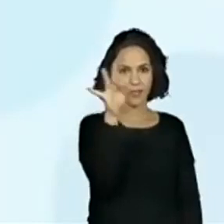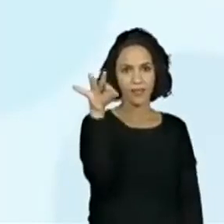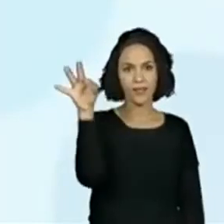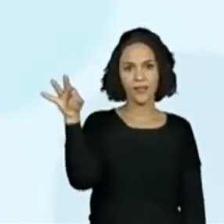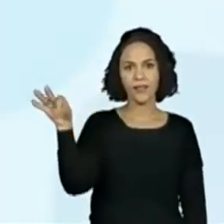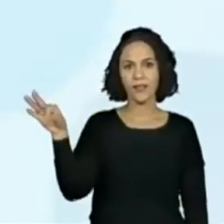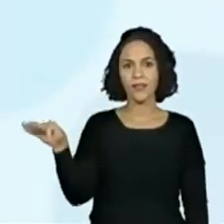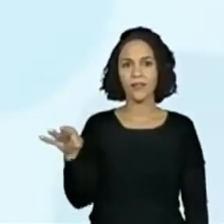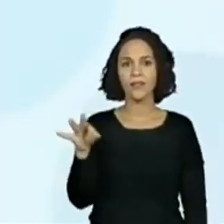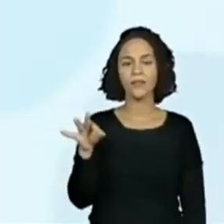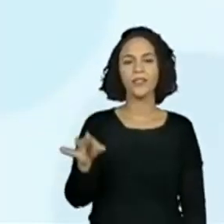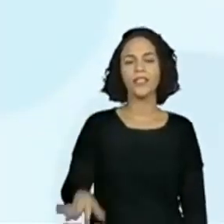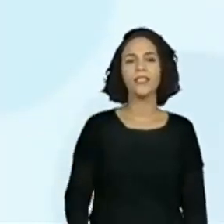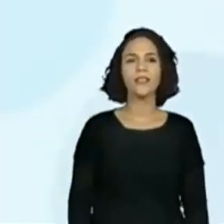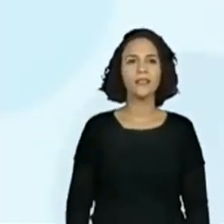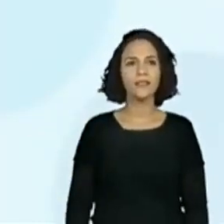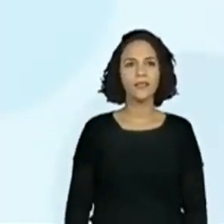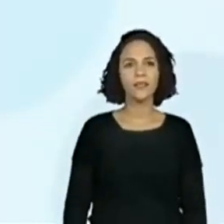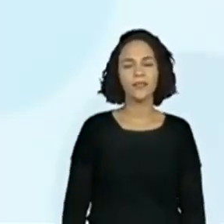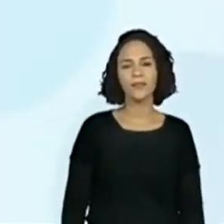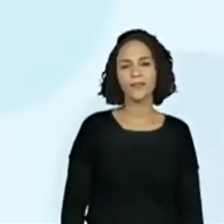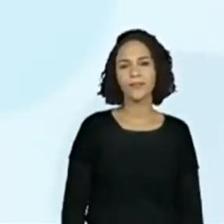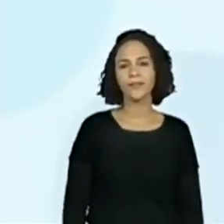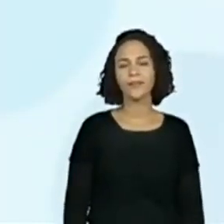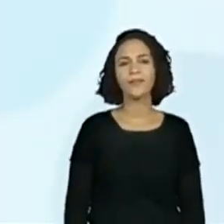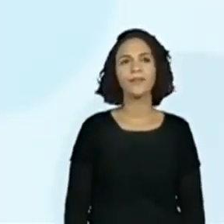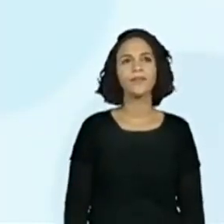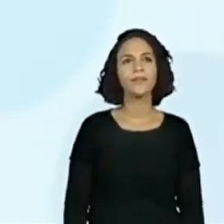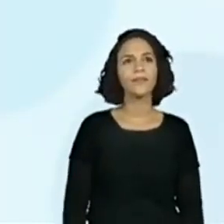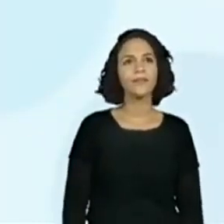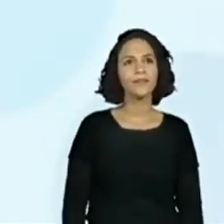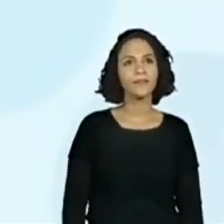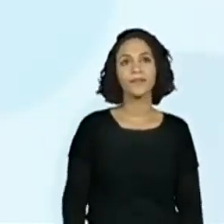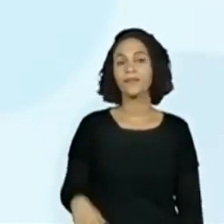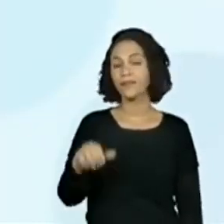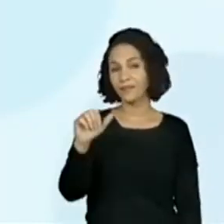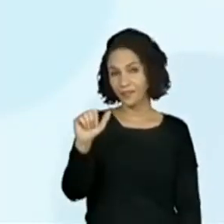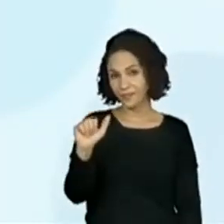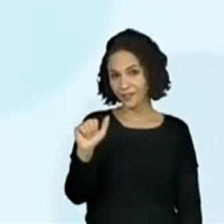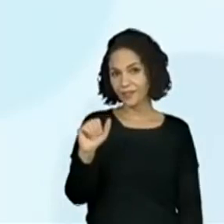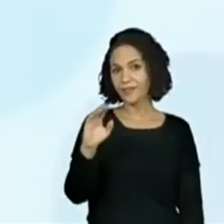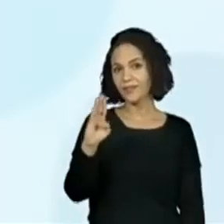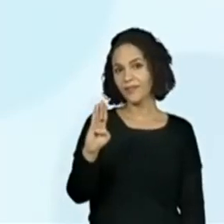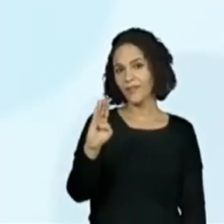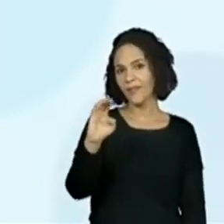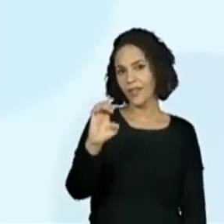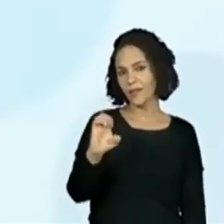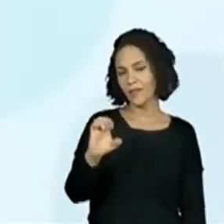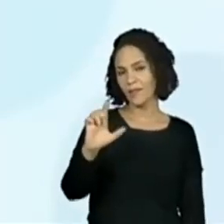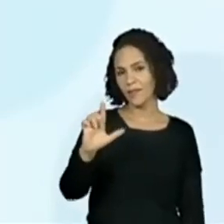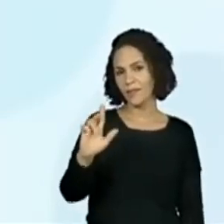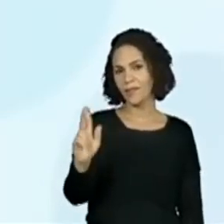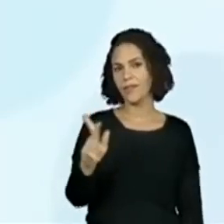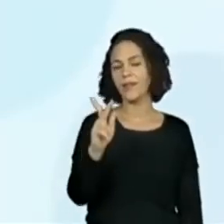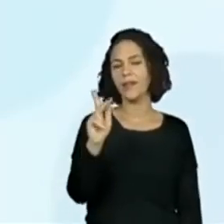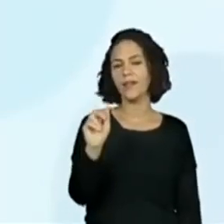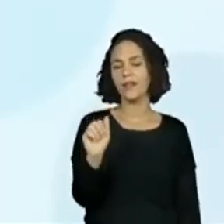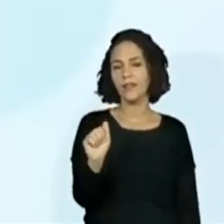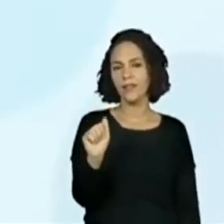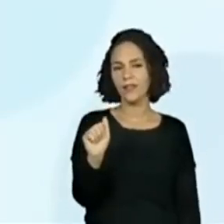Opa, tenho que trocar de cor. Abelha. Vá pensando